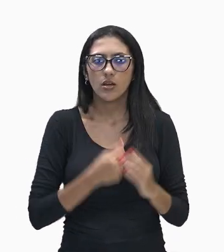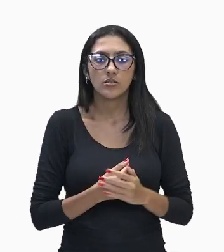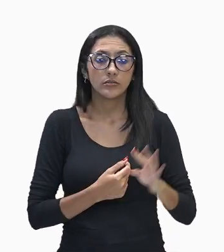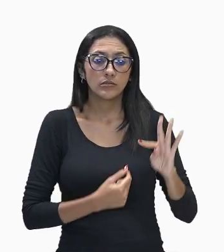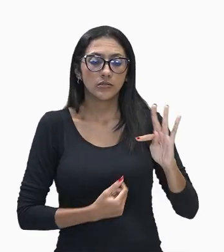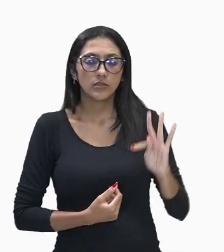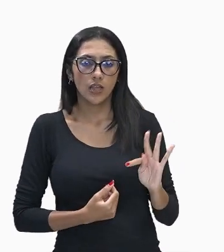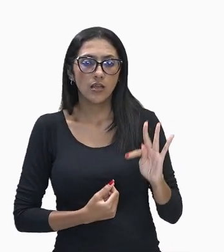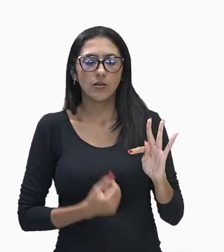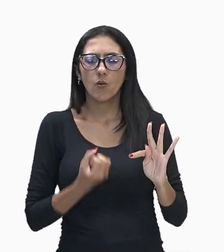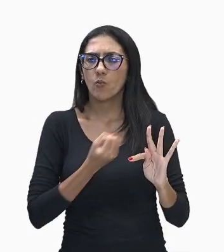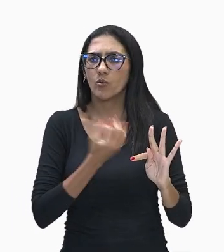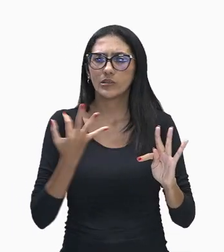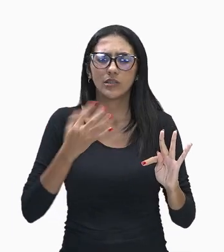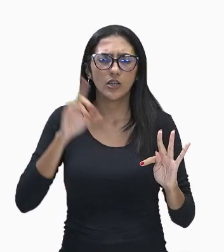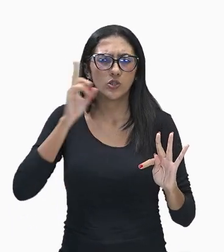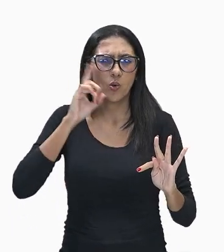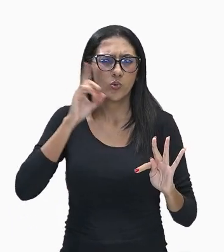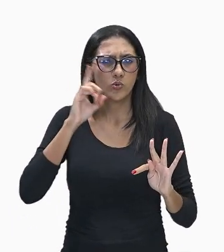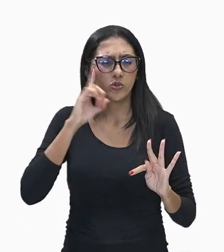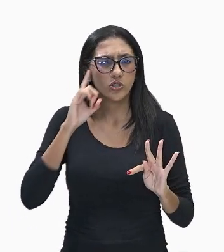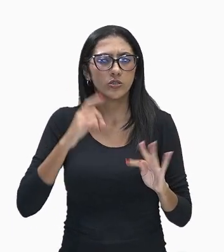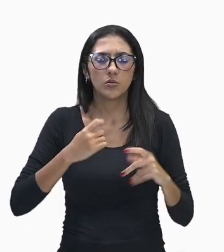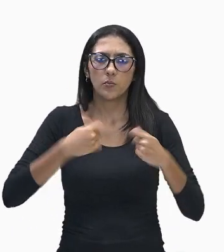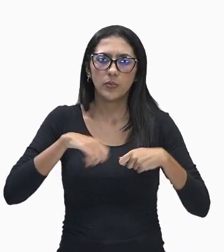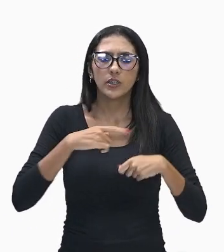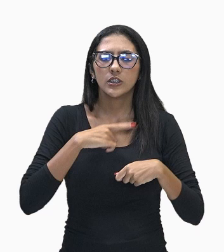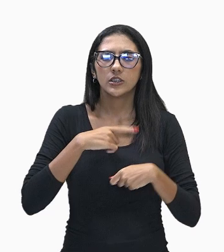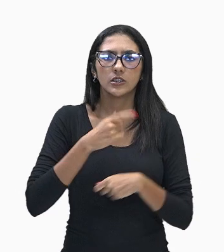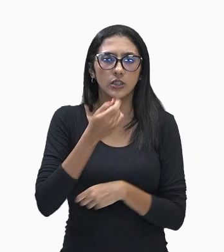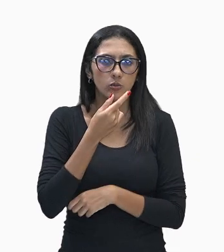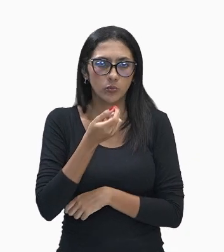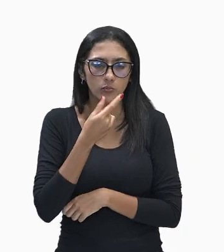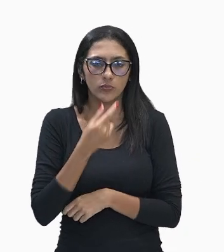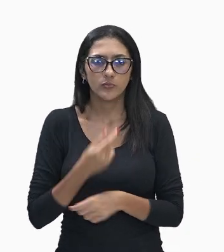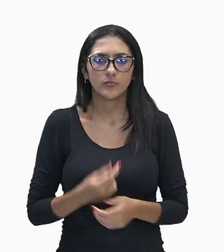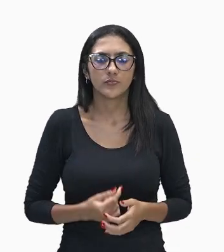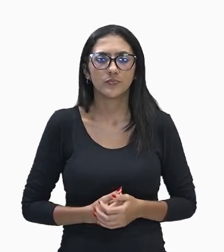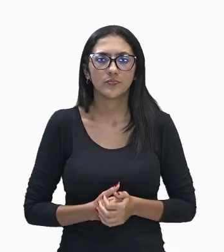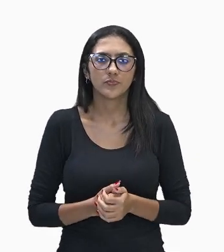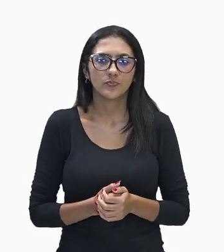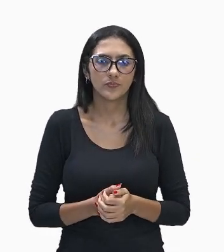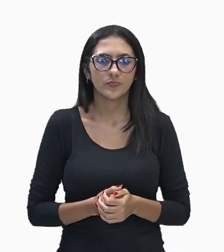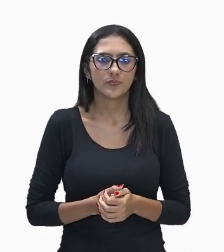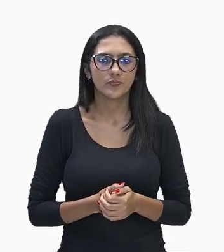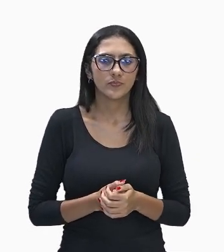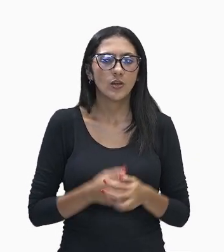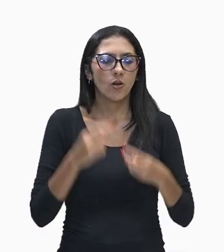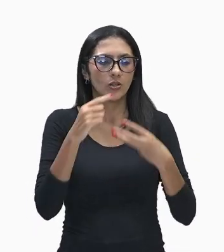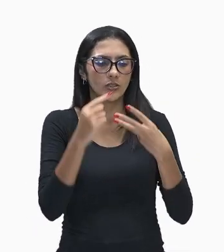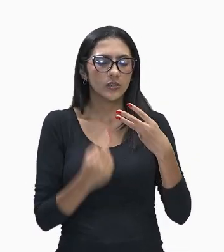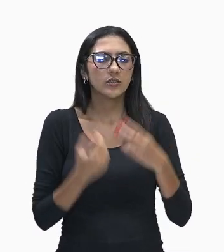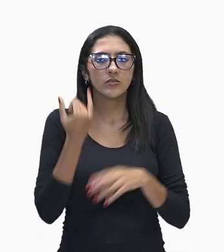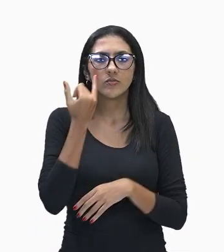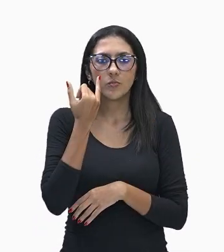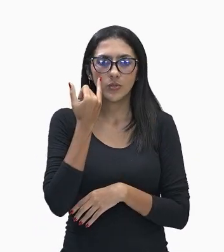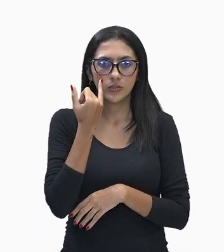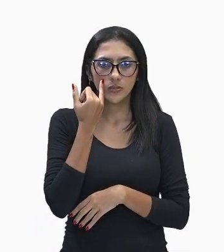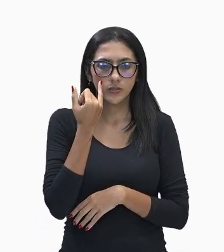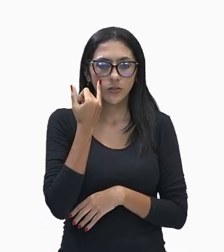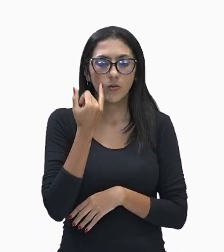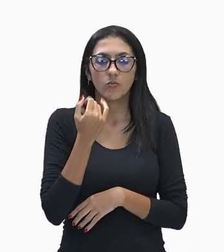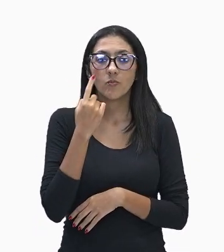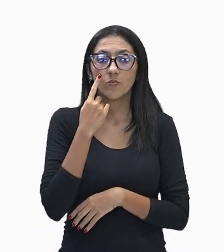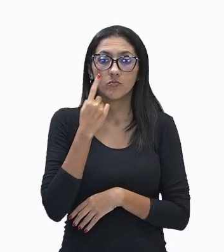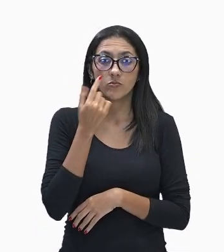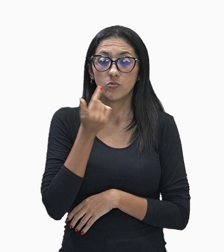é o número de vezes que o medicamento é administrado. E logo após essa informação, nós tínhamos aí uma